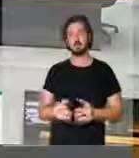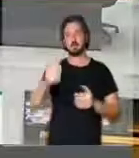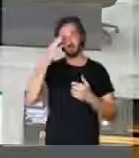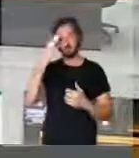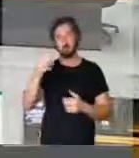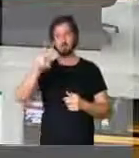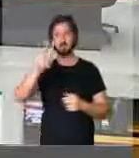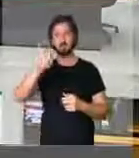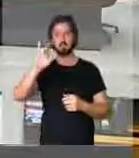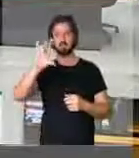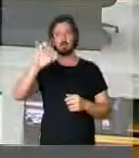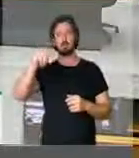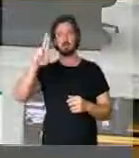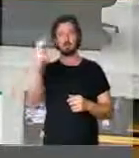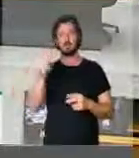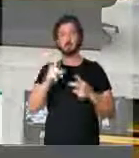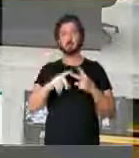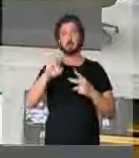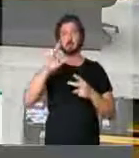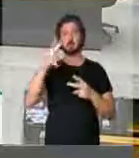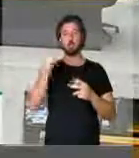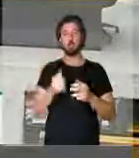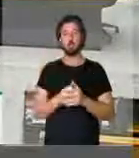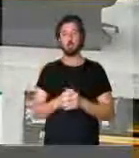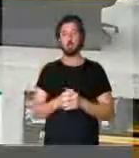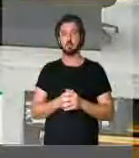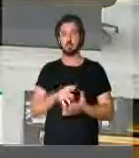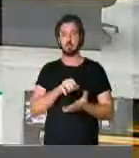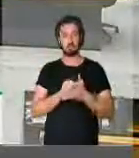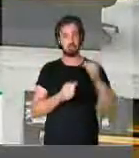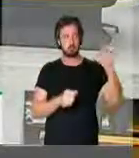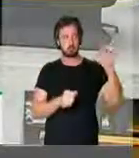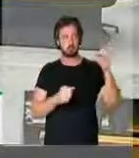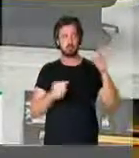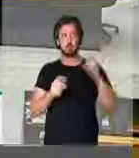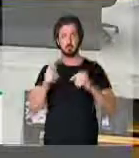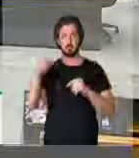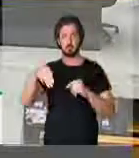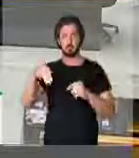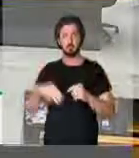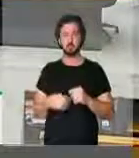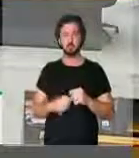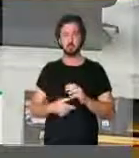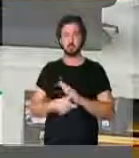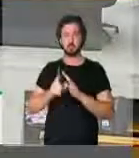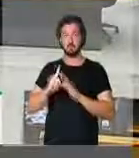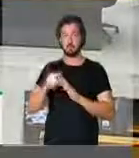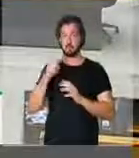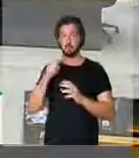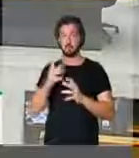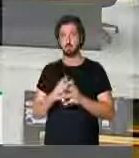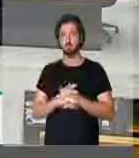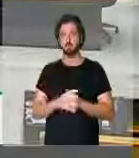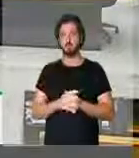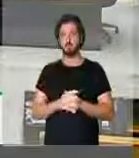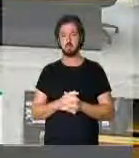Deputado Rocha, 3 minutos. Senhor presidente, queria que registrasse no painel os 5 minutos que foram dados ao orador anterior.